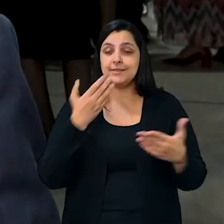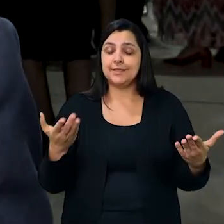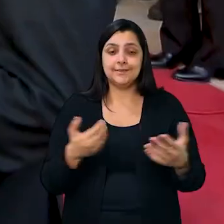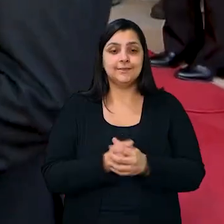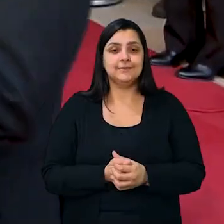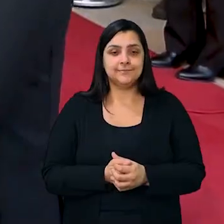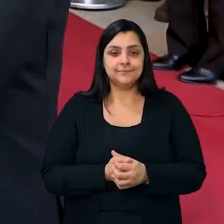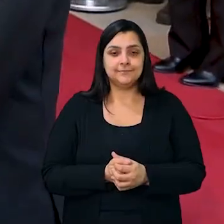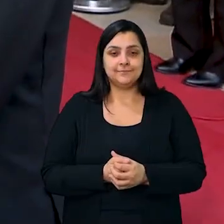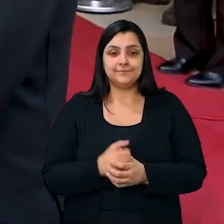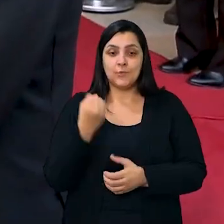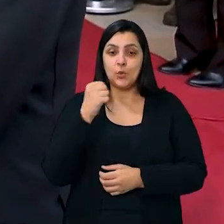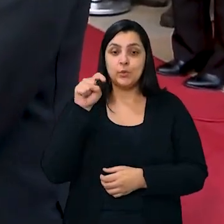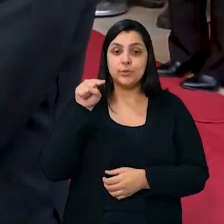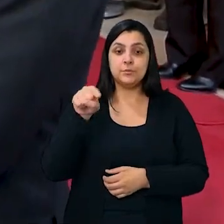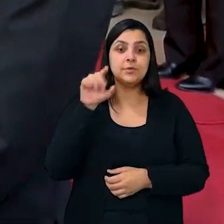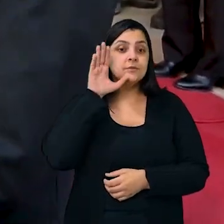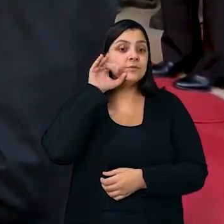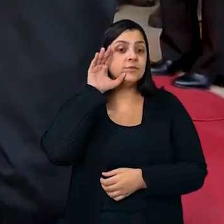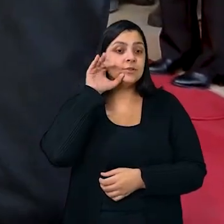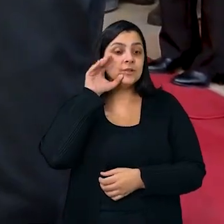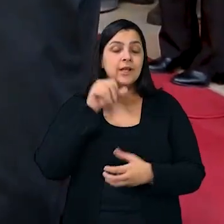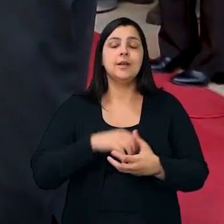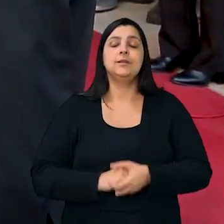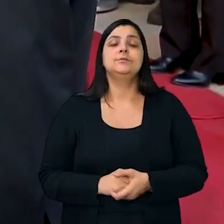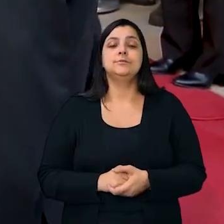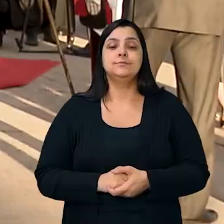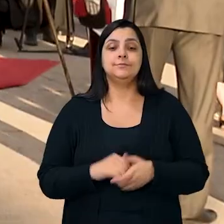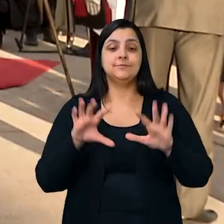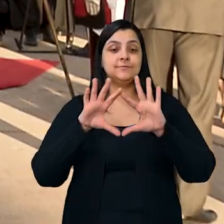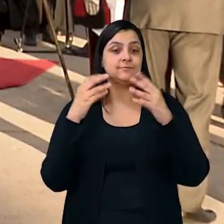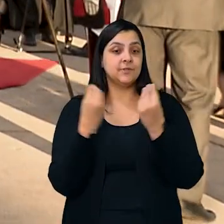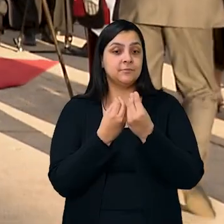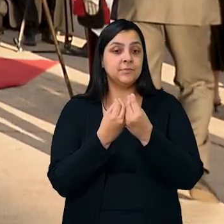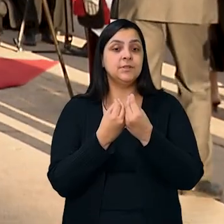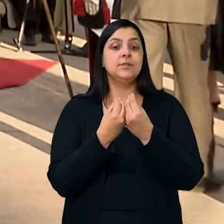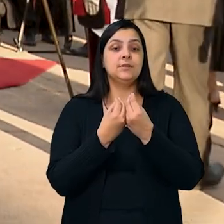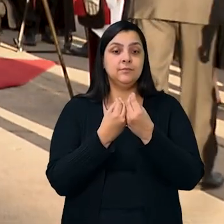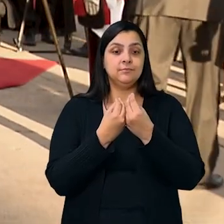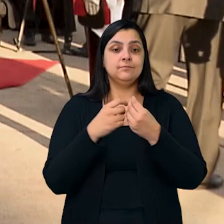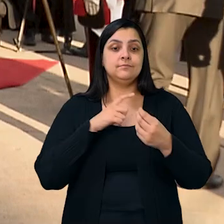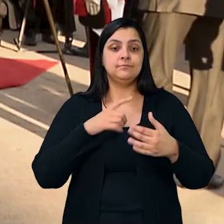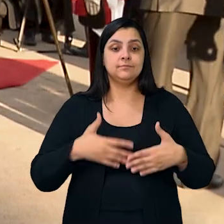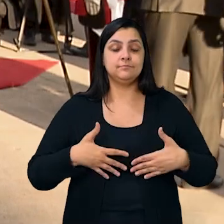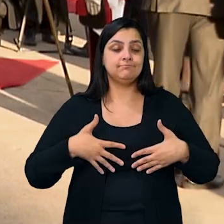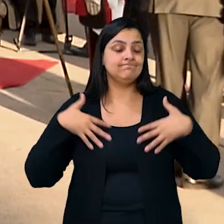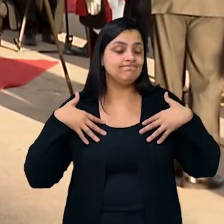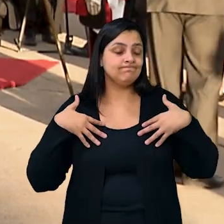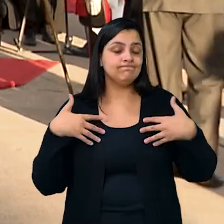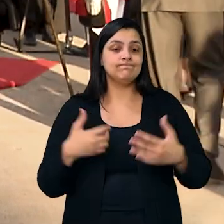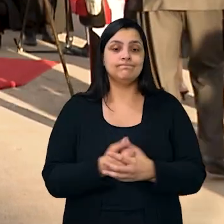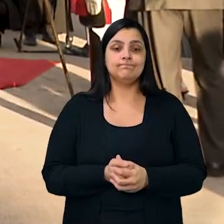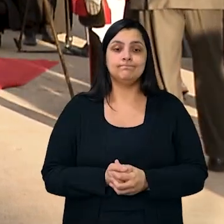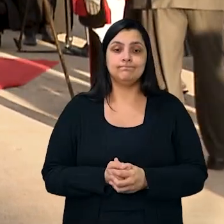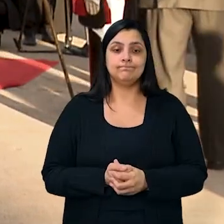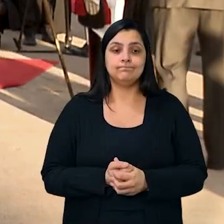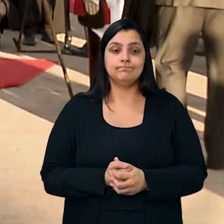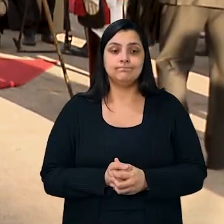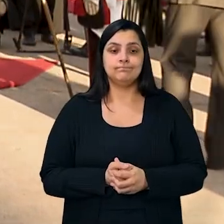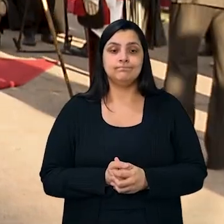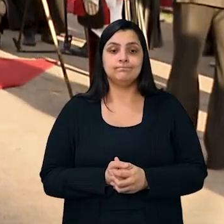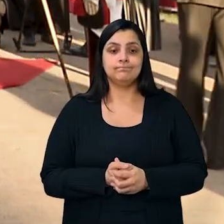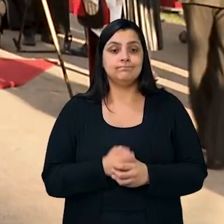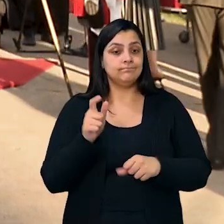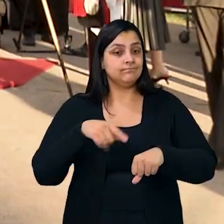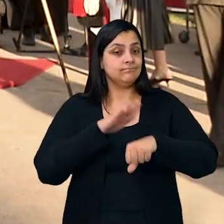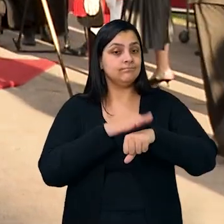ciência, né? Somos 8.000 colaboradores e uma família que recebe essa honra é porque ela tem o mérito de ser